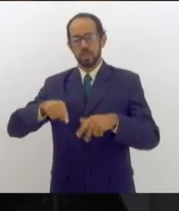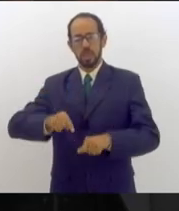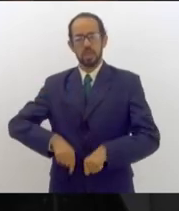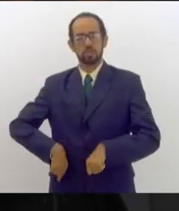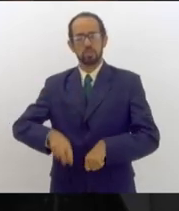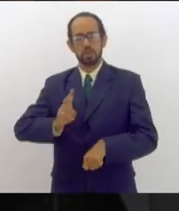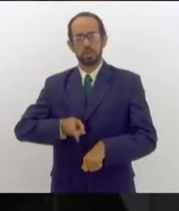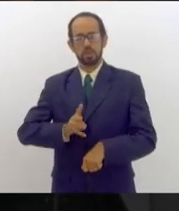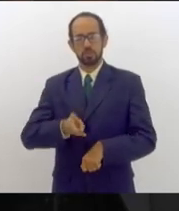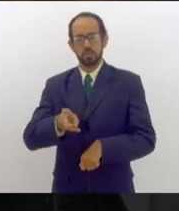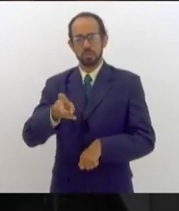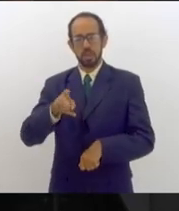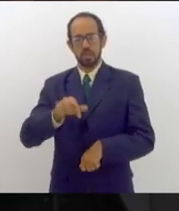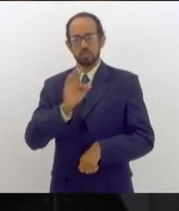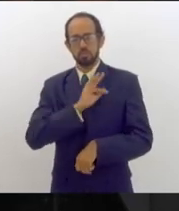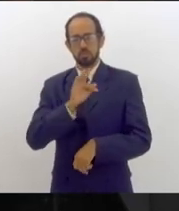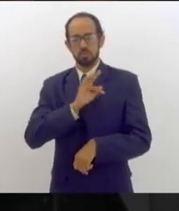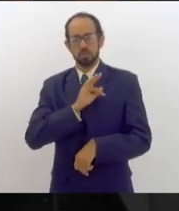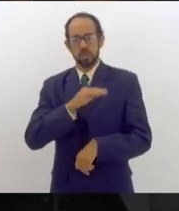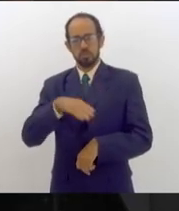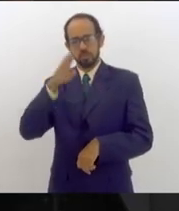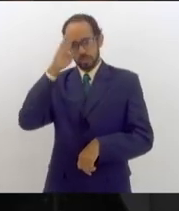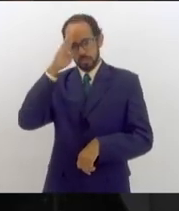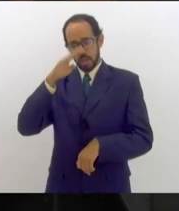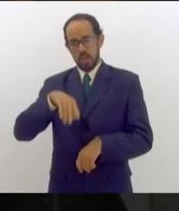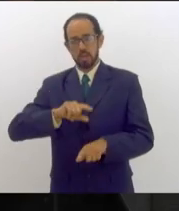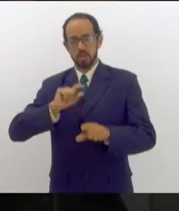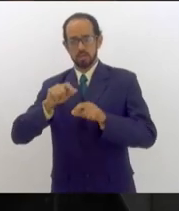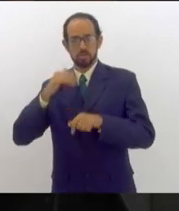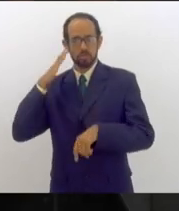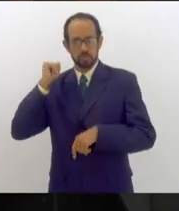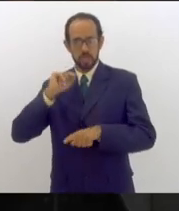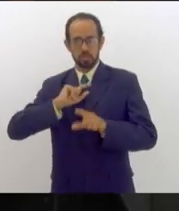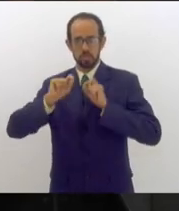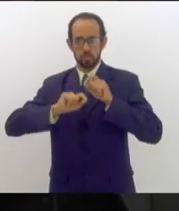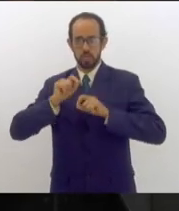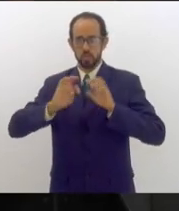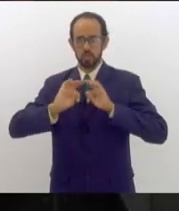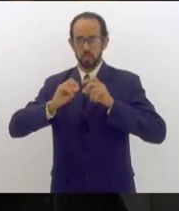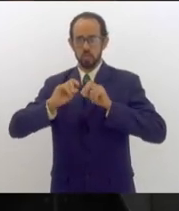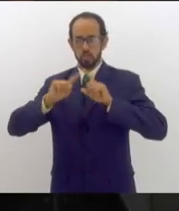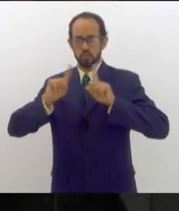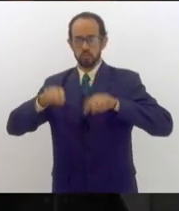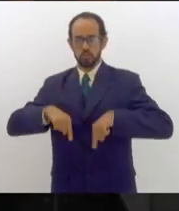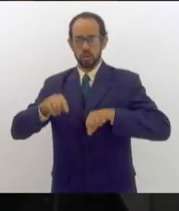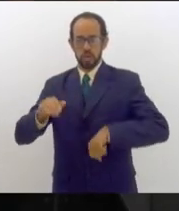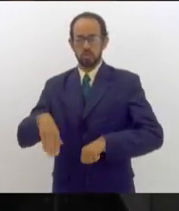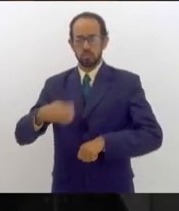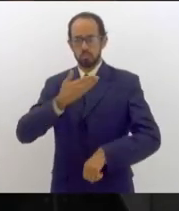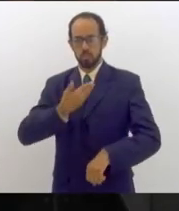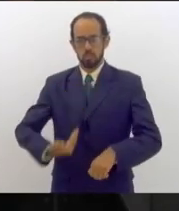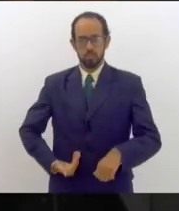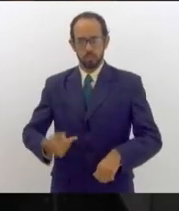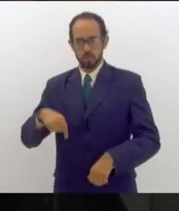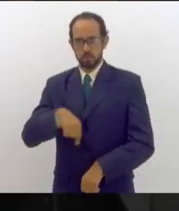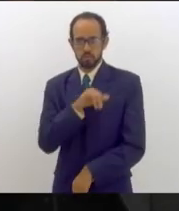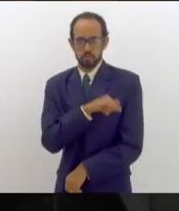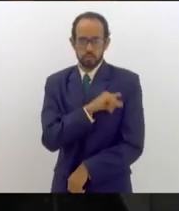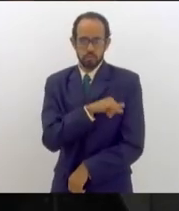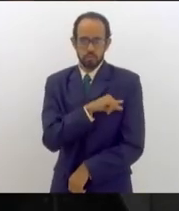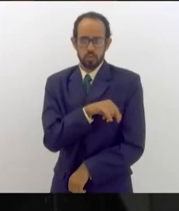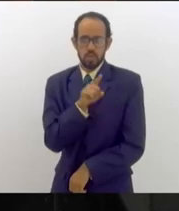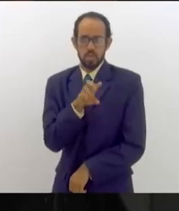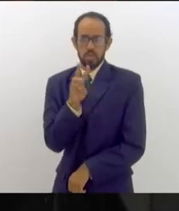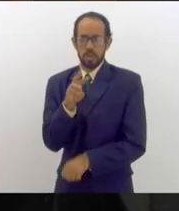do policial militar né que a gente sabe que a todo Servidor Público aqui no Rio de Janeiro grande parte dos Servidores Públicos É em três anos